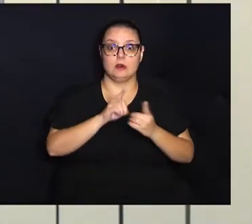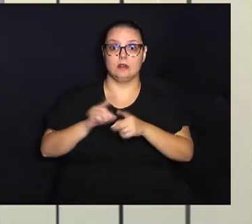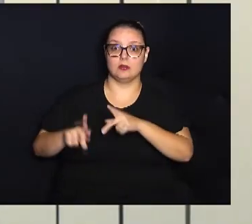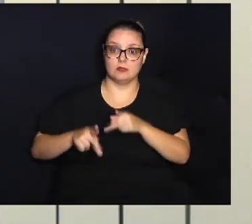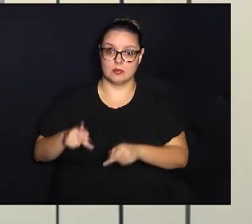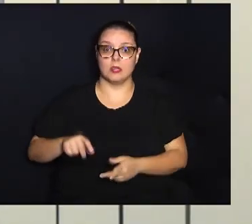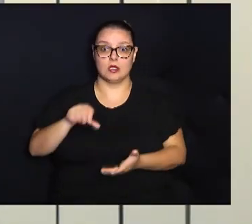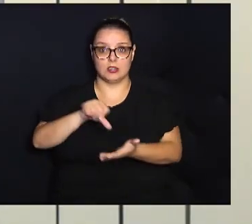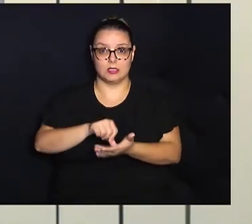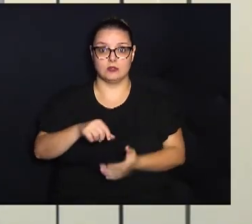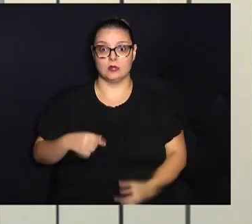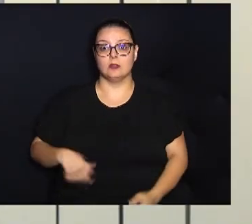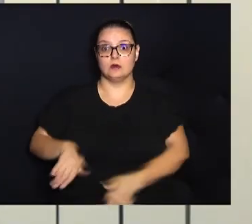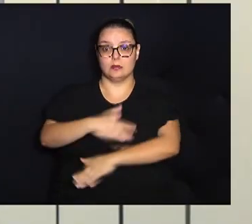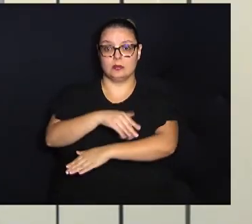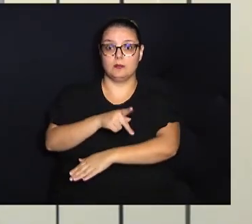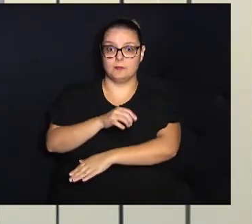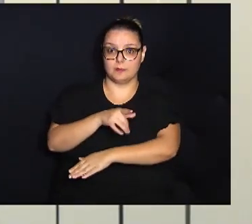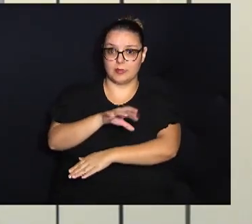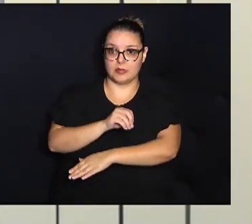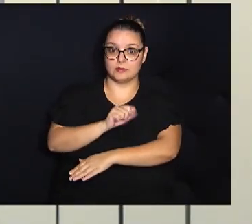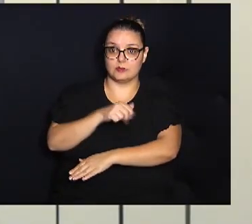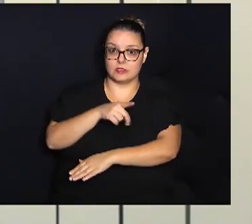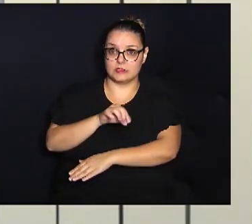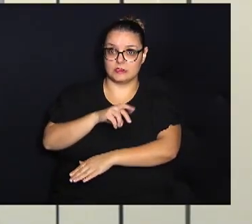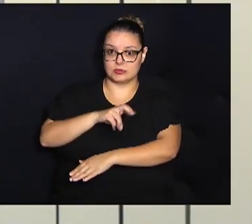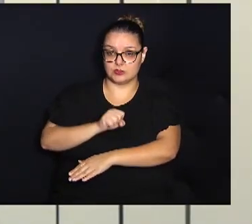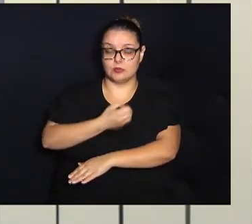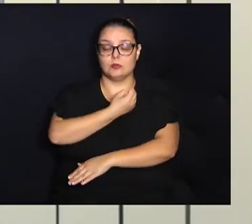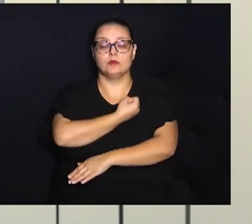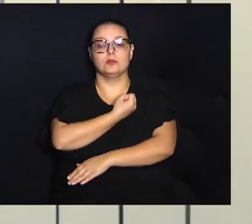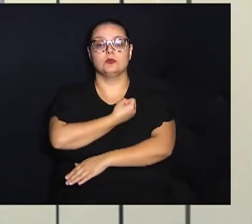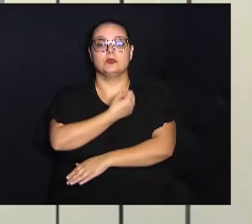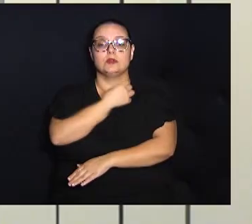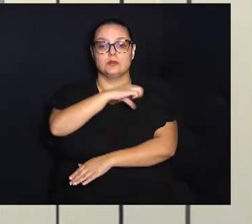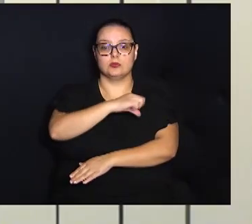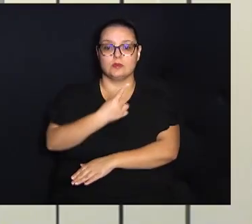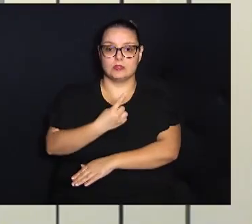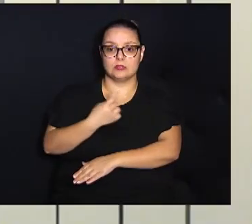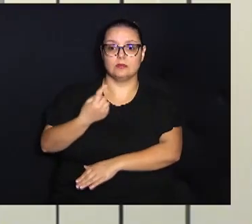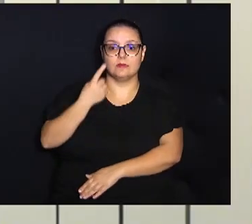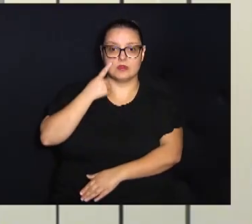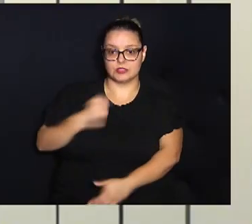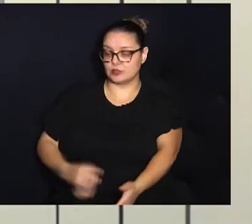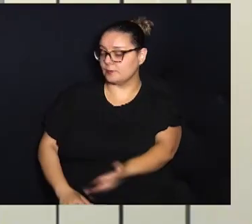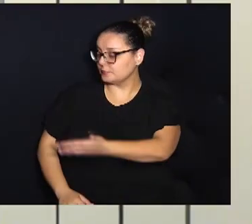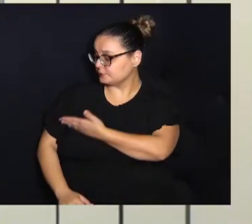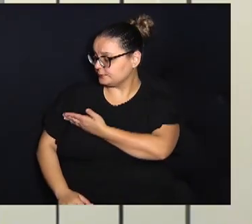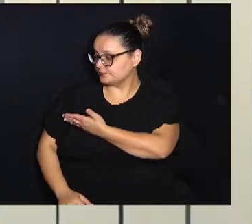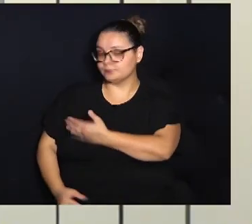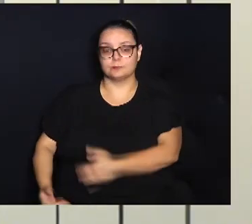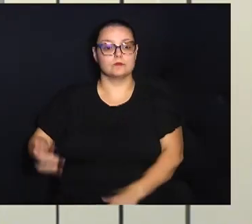sede aqui fica na rua Pedro Anderson, número 91, no Taquaral. E o telefone